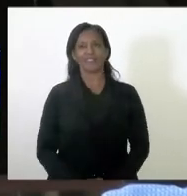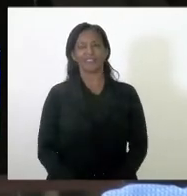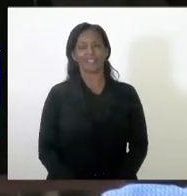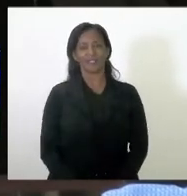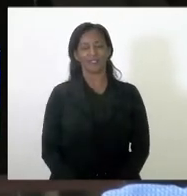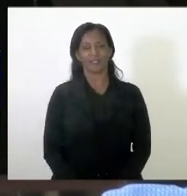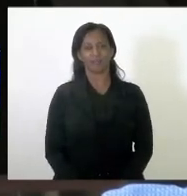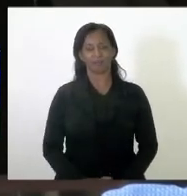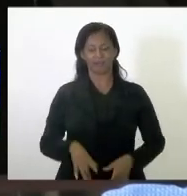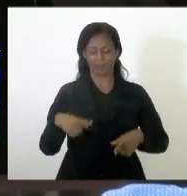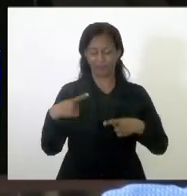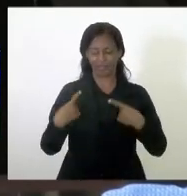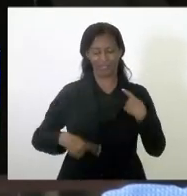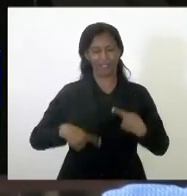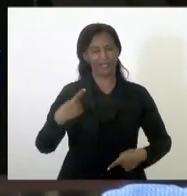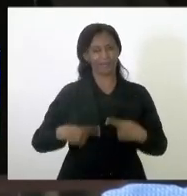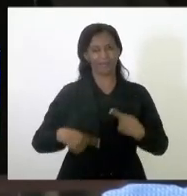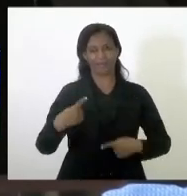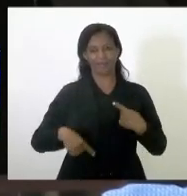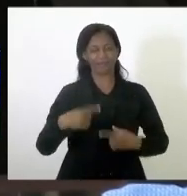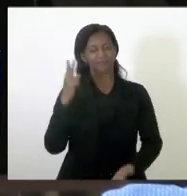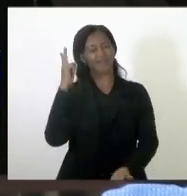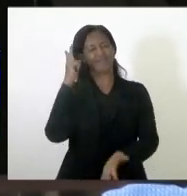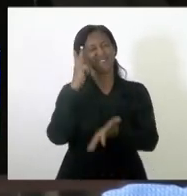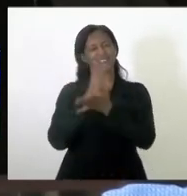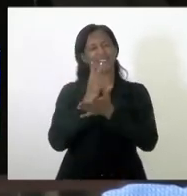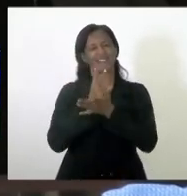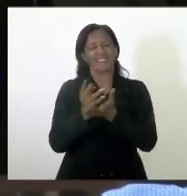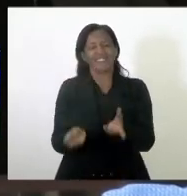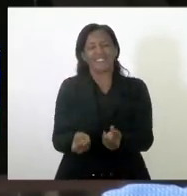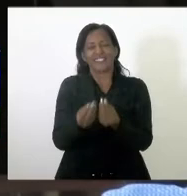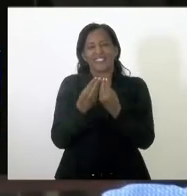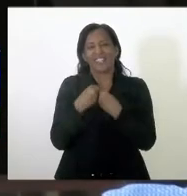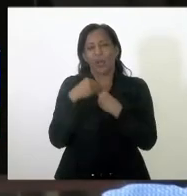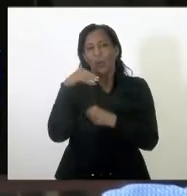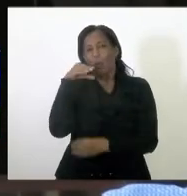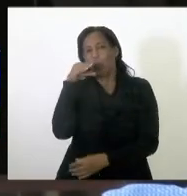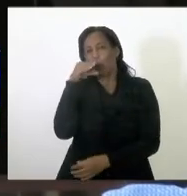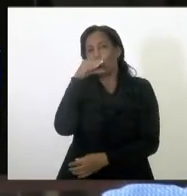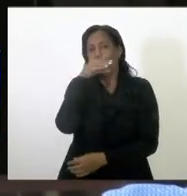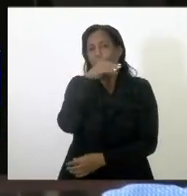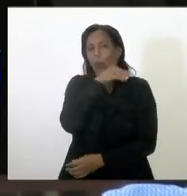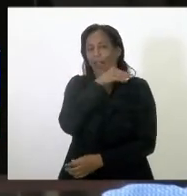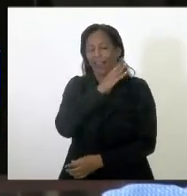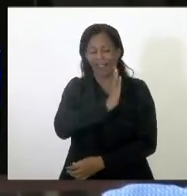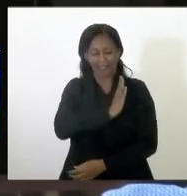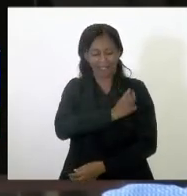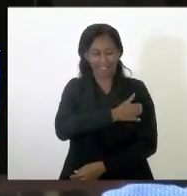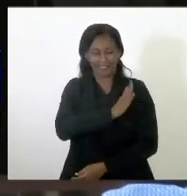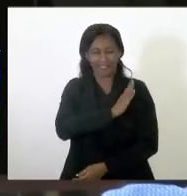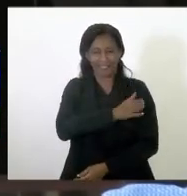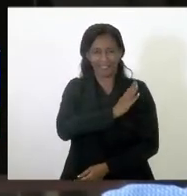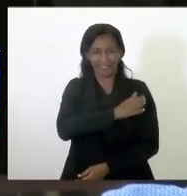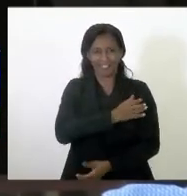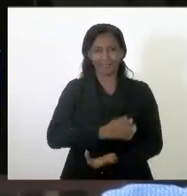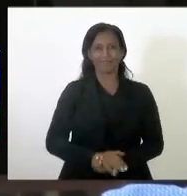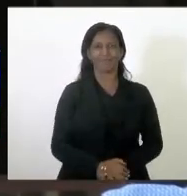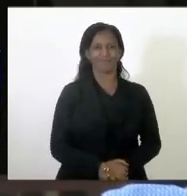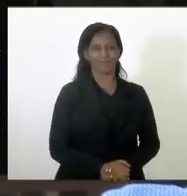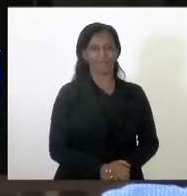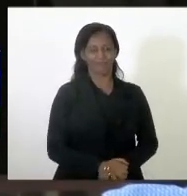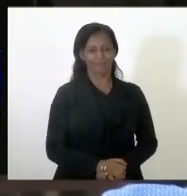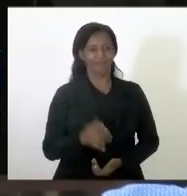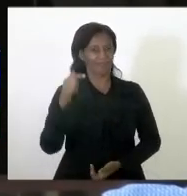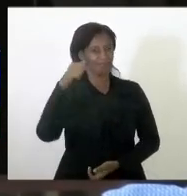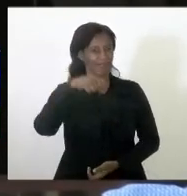o debate sempre aquece nossos corações, né? E